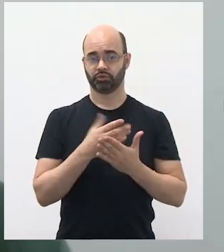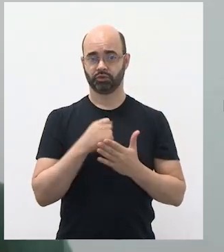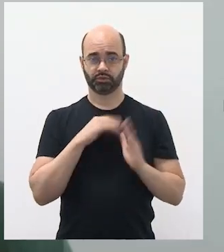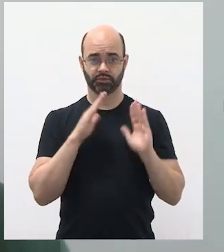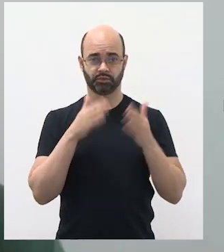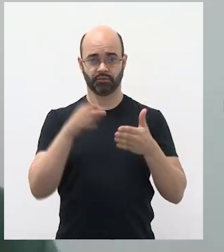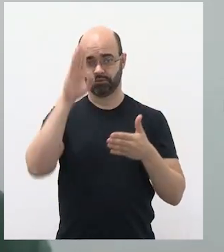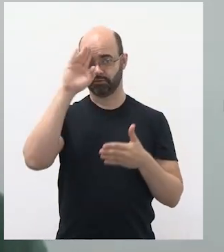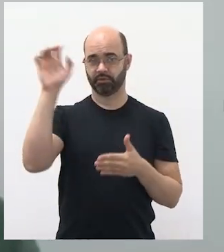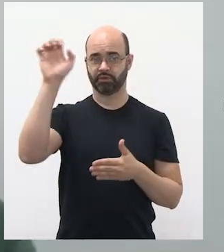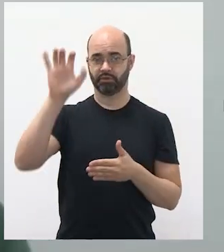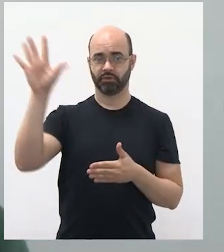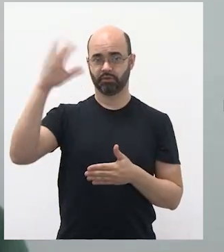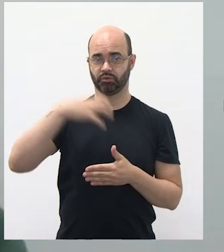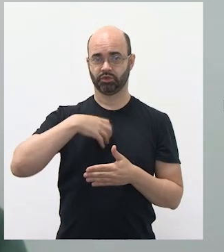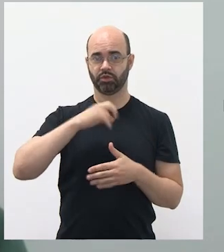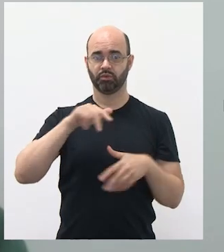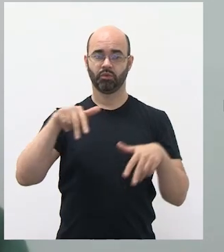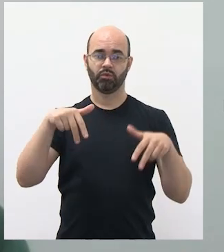e etnocêntricos